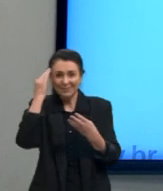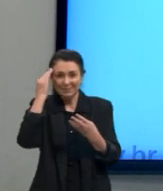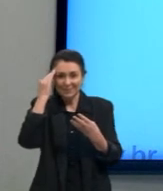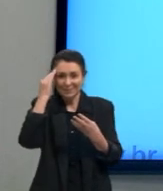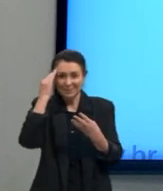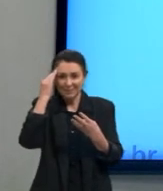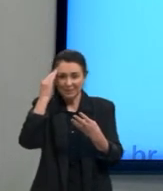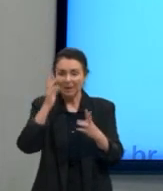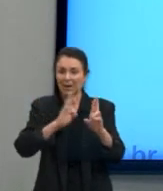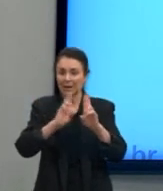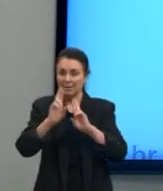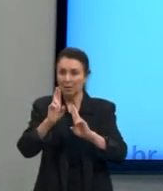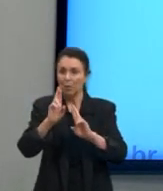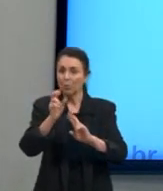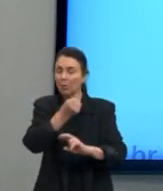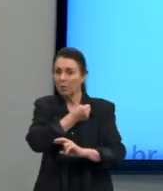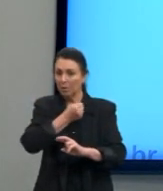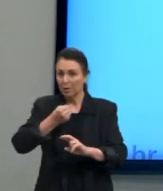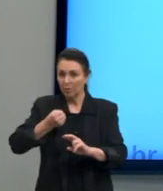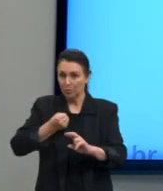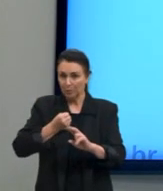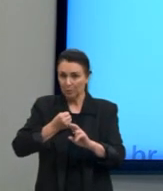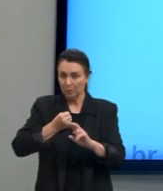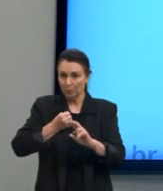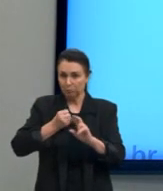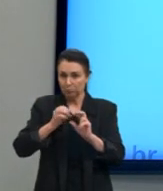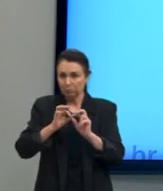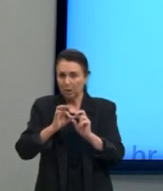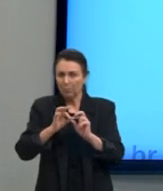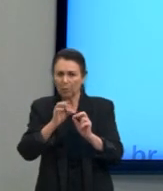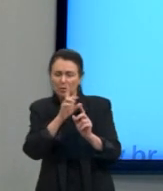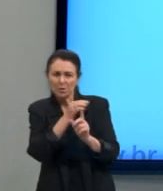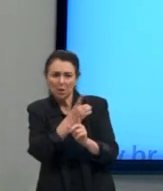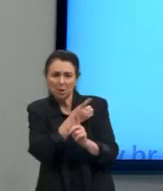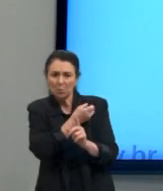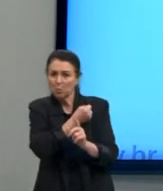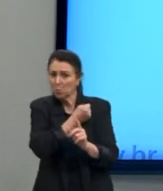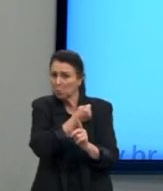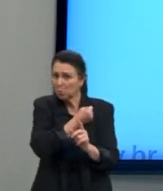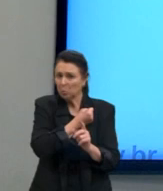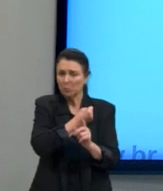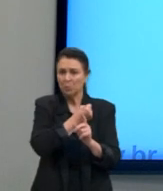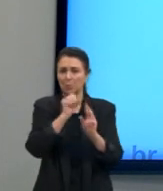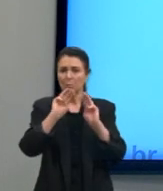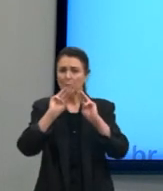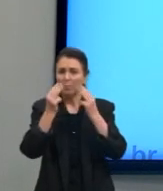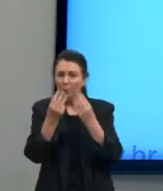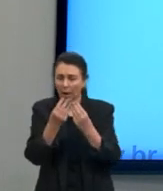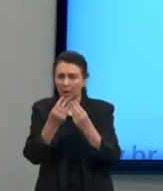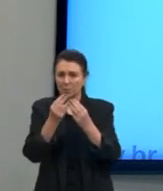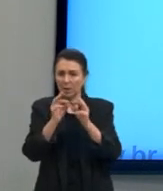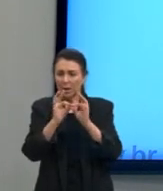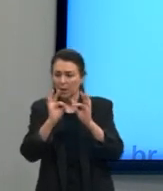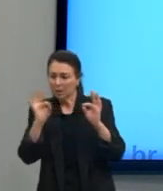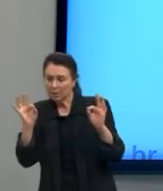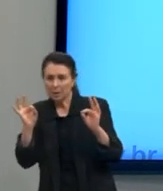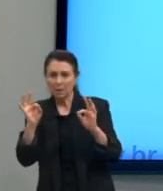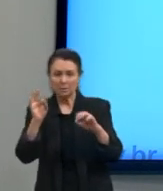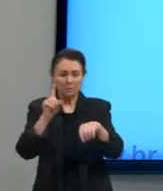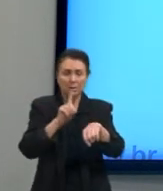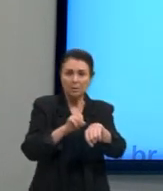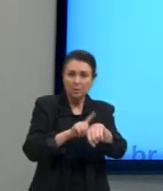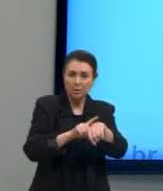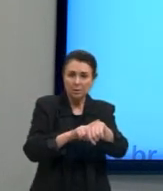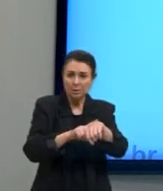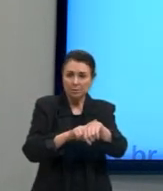ao número então ó grandeza pode ser massa cumprimento tempo entre